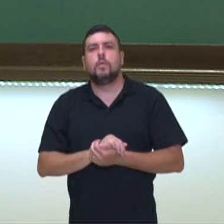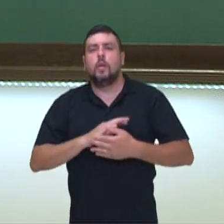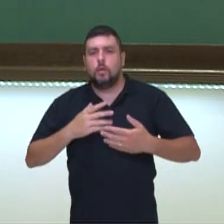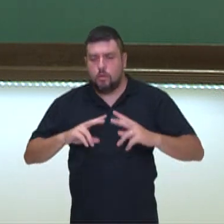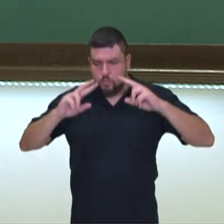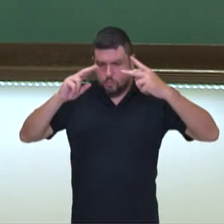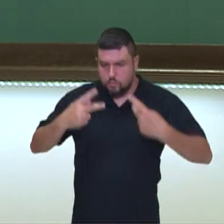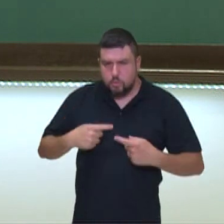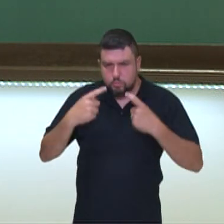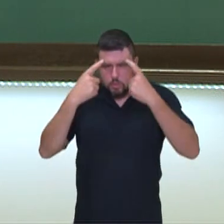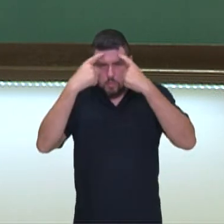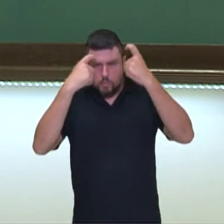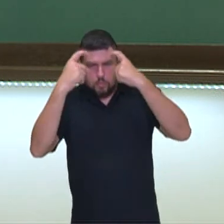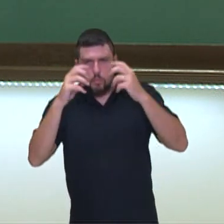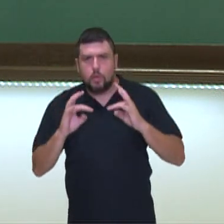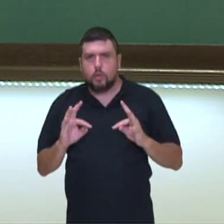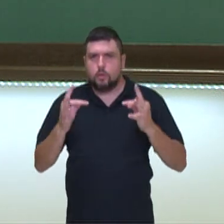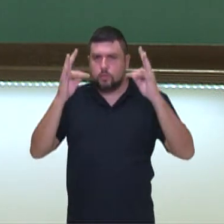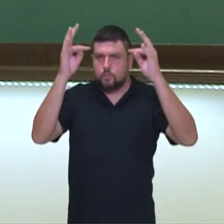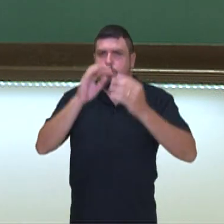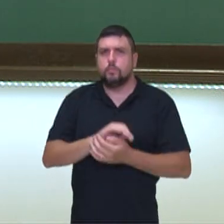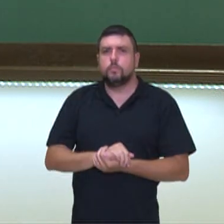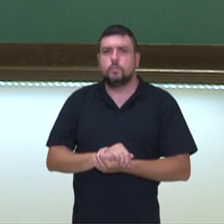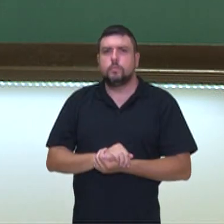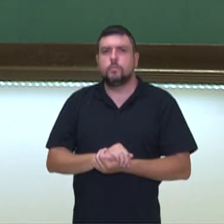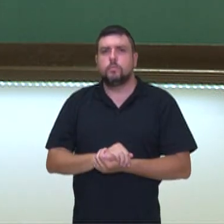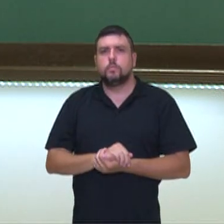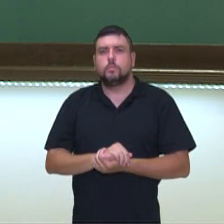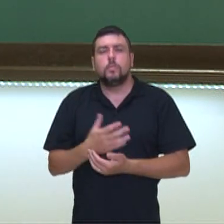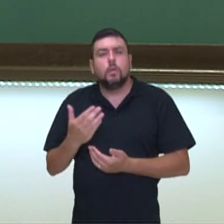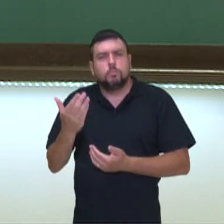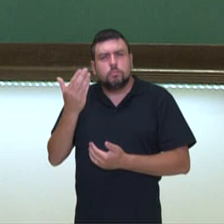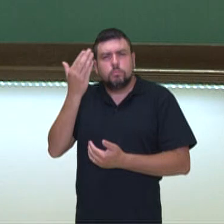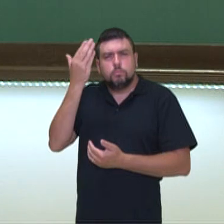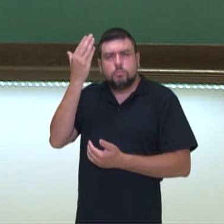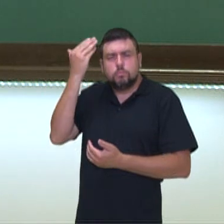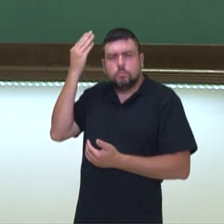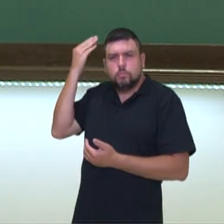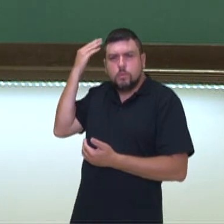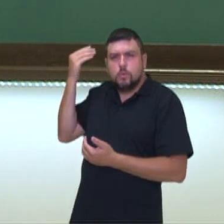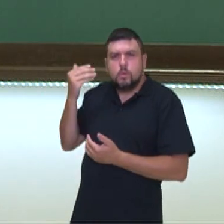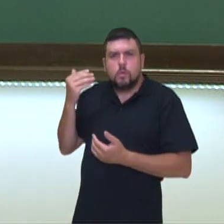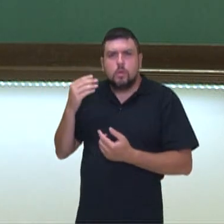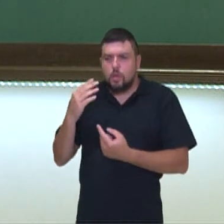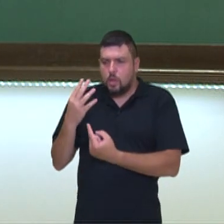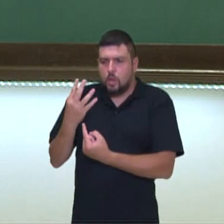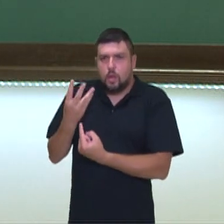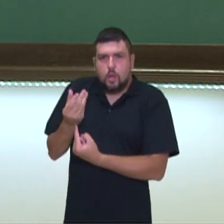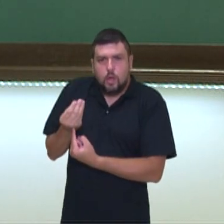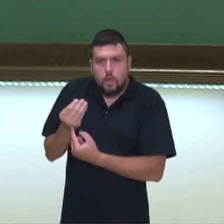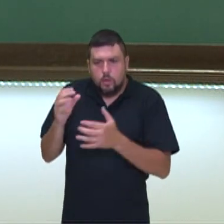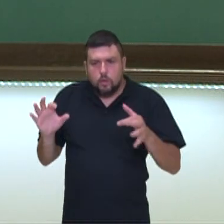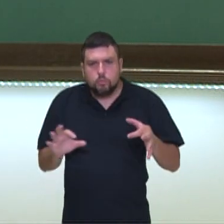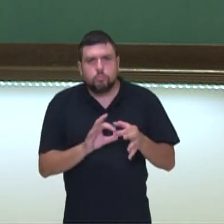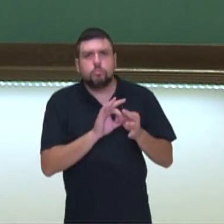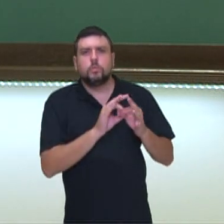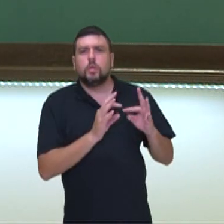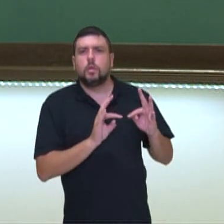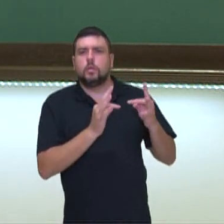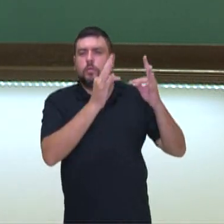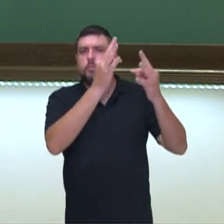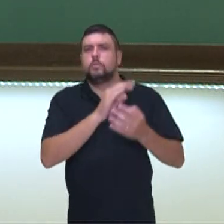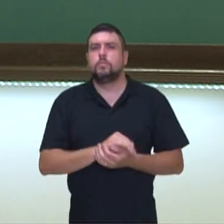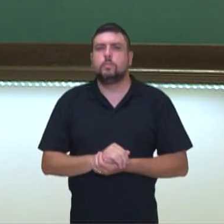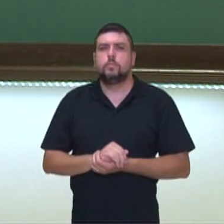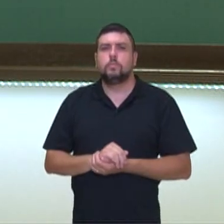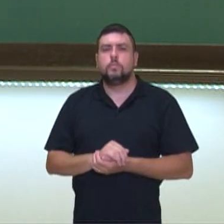é tecnologia, ok? E desde os primórdios, a arte se relaciona com a tecnologia, ok? Vamos citar, por